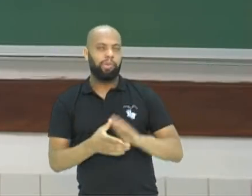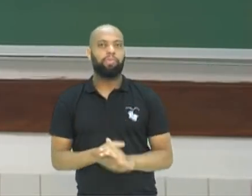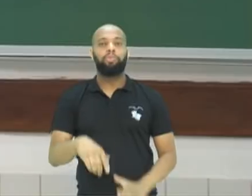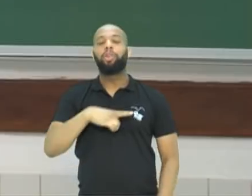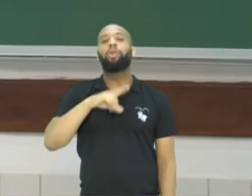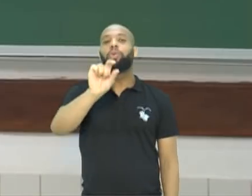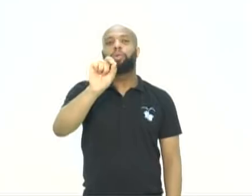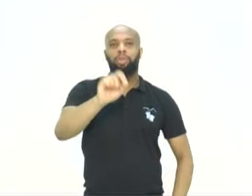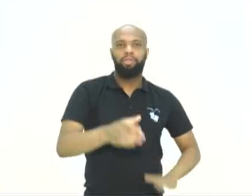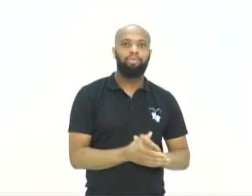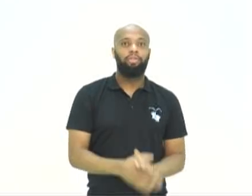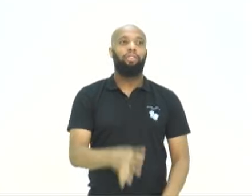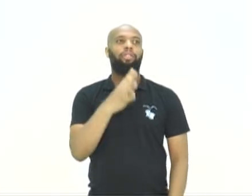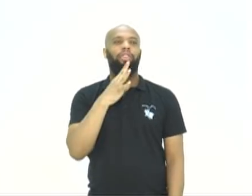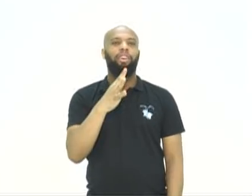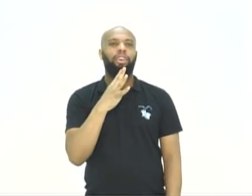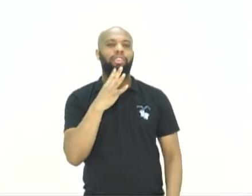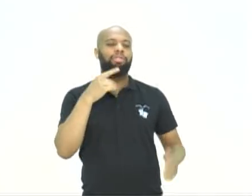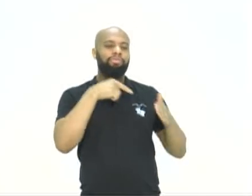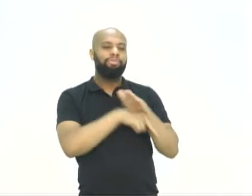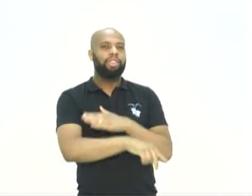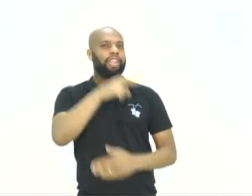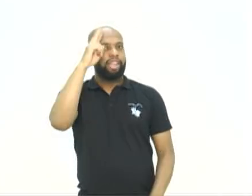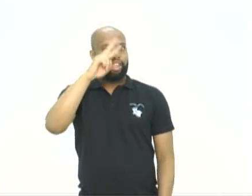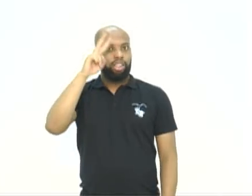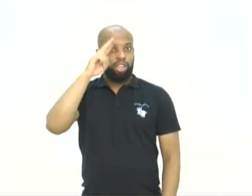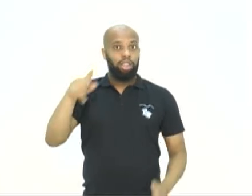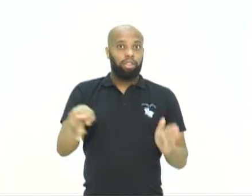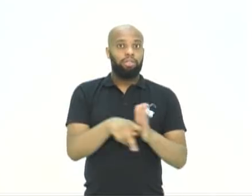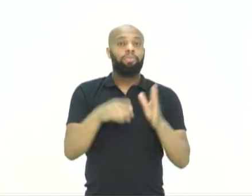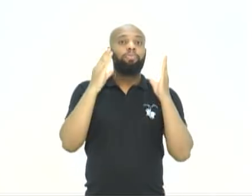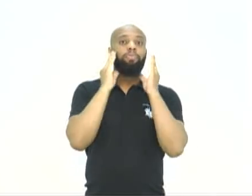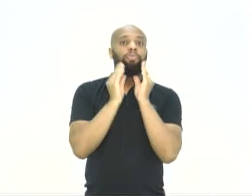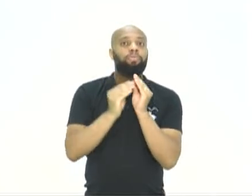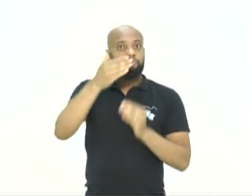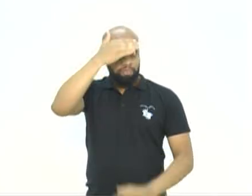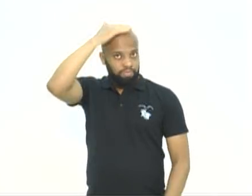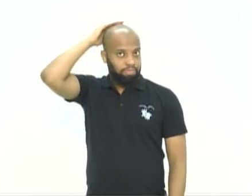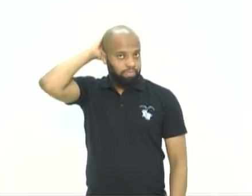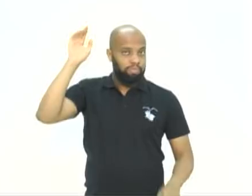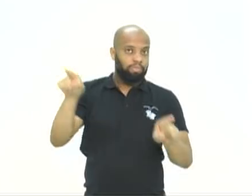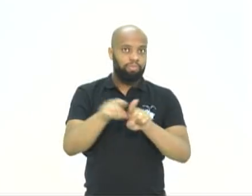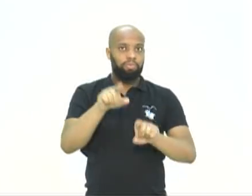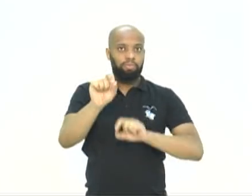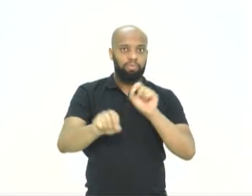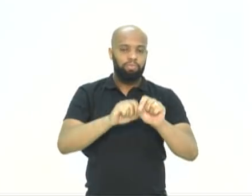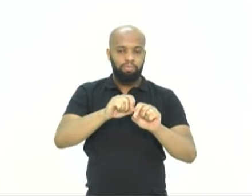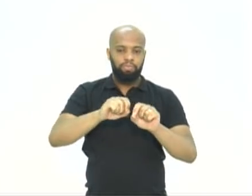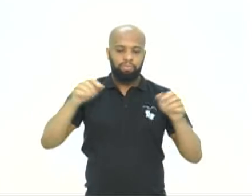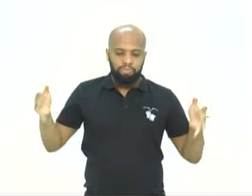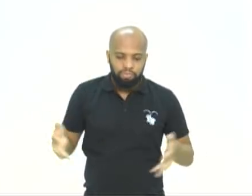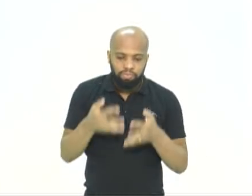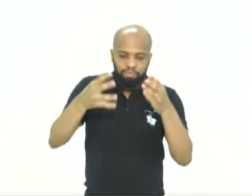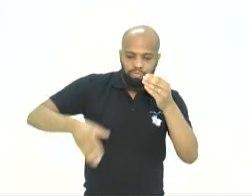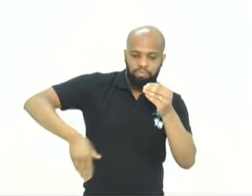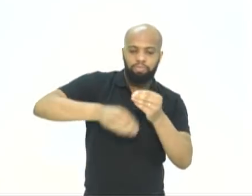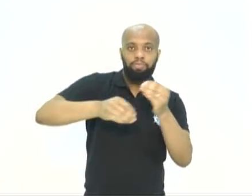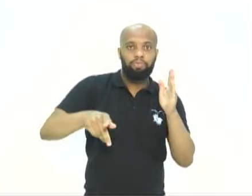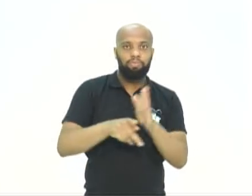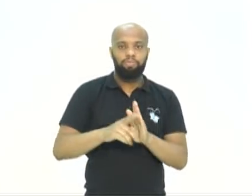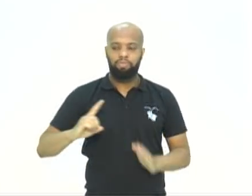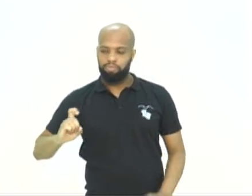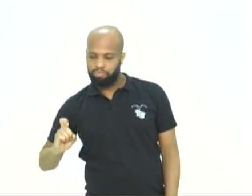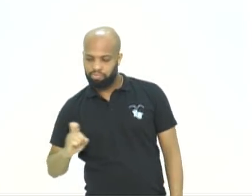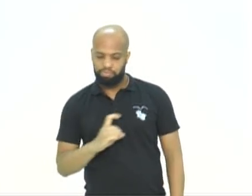Entre eles, conhecer a história de Charles Darwin e suas contribuições para o evolucionismo.